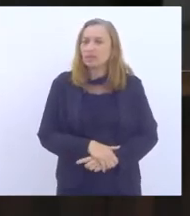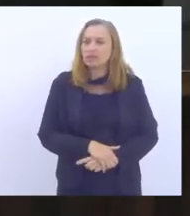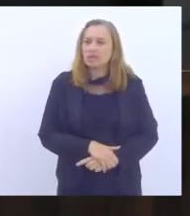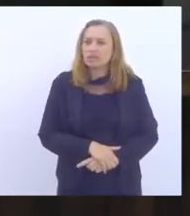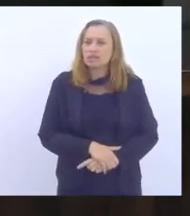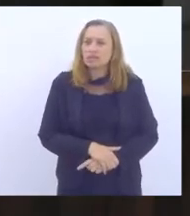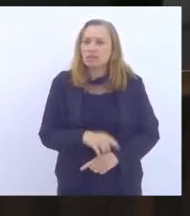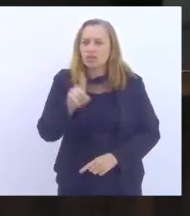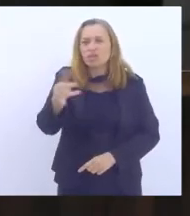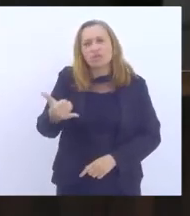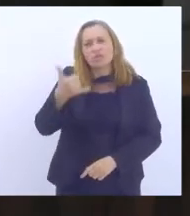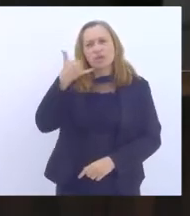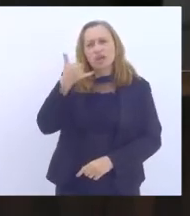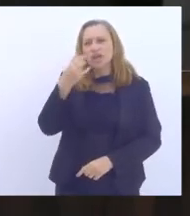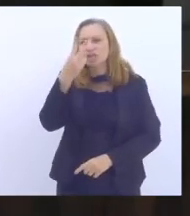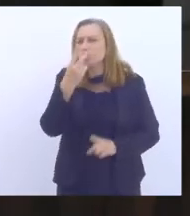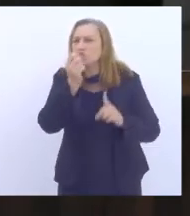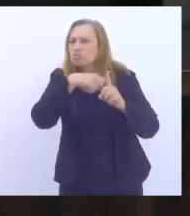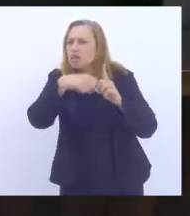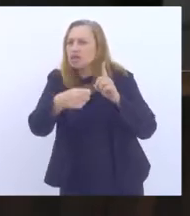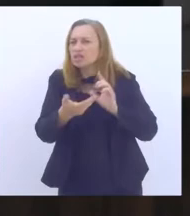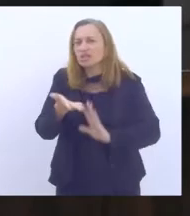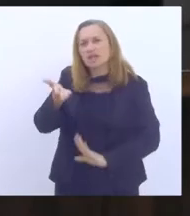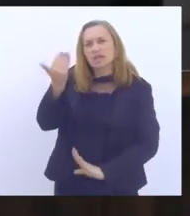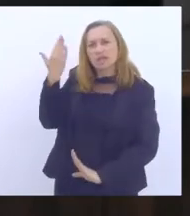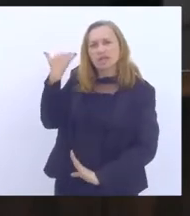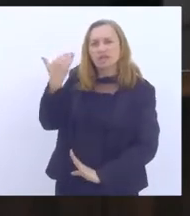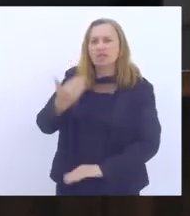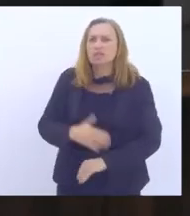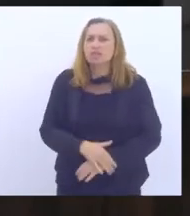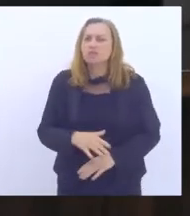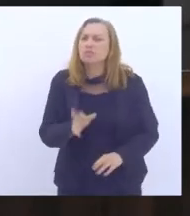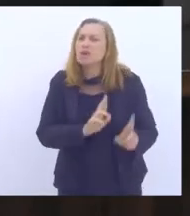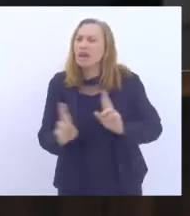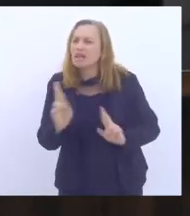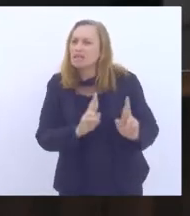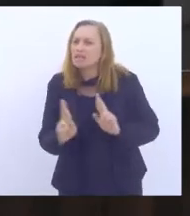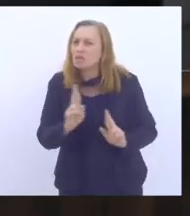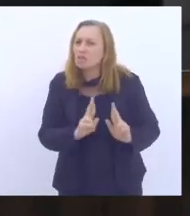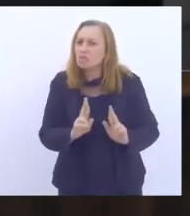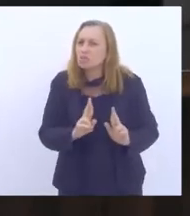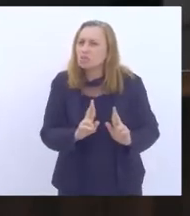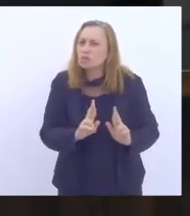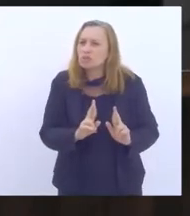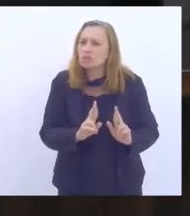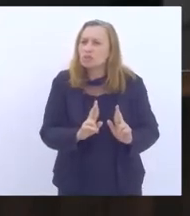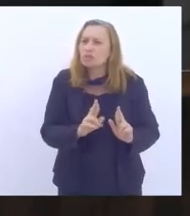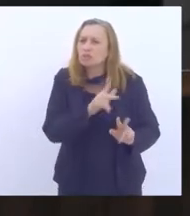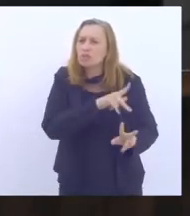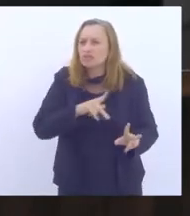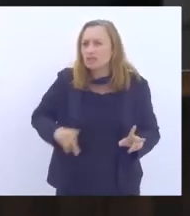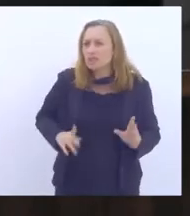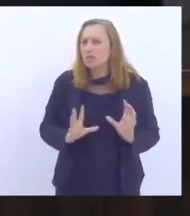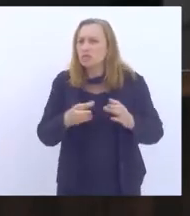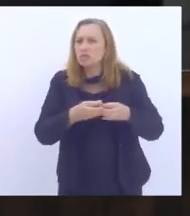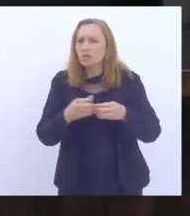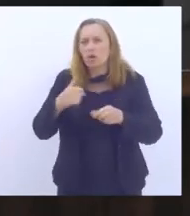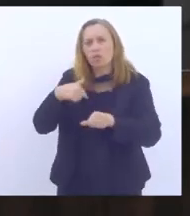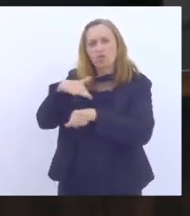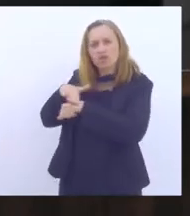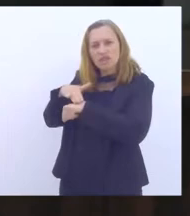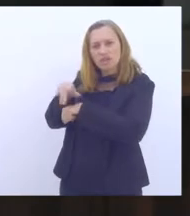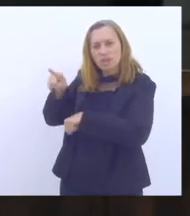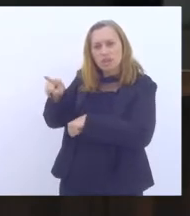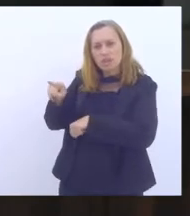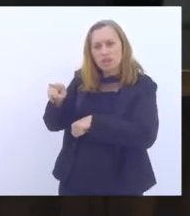os dois há dois meses atrás um mês e meio atrás em relação ao presidente da Comissão eu conversei com ele